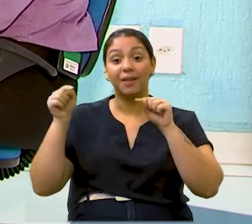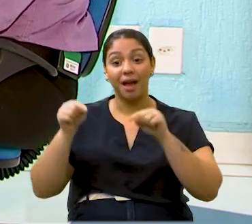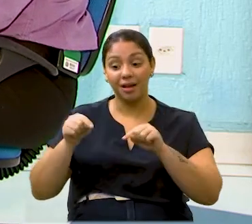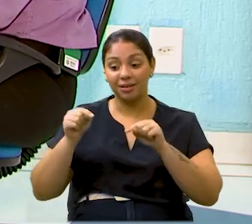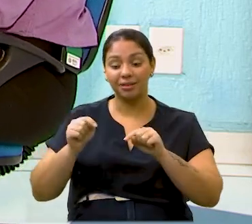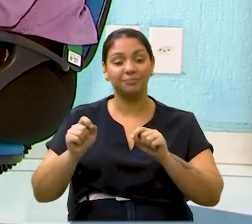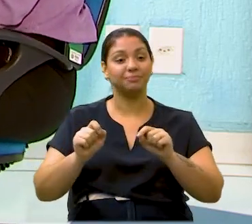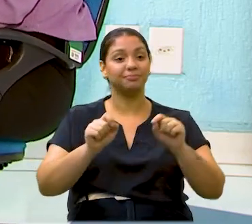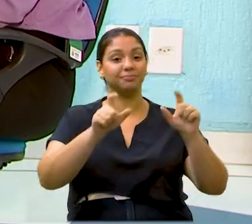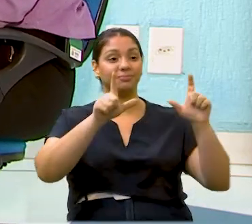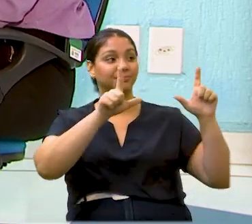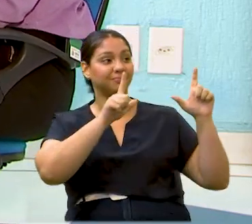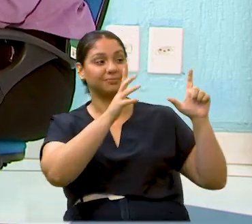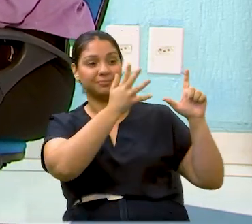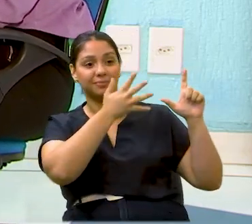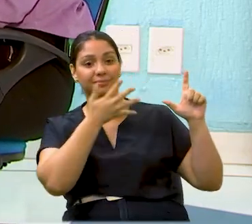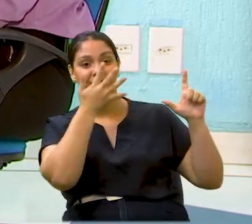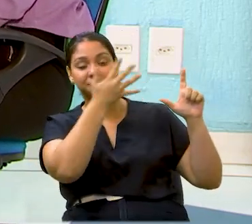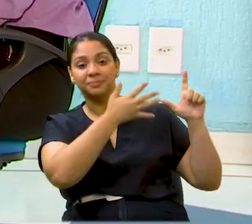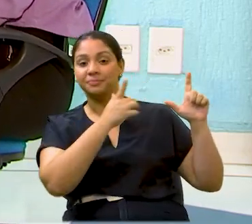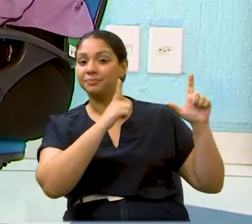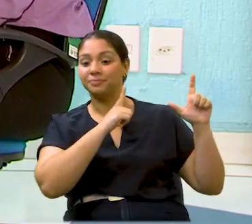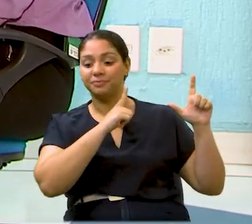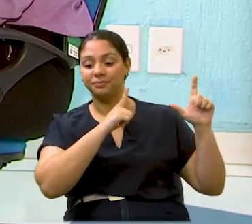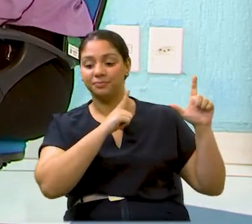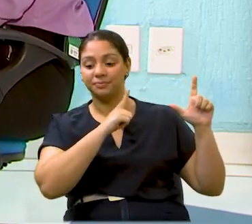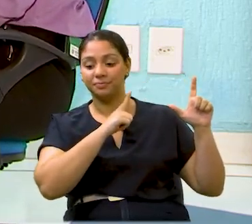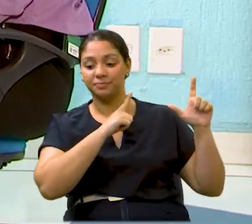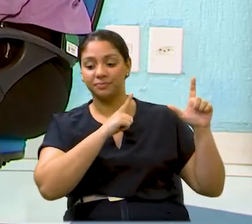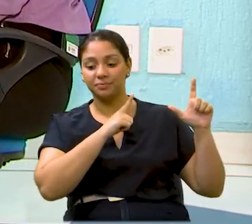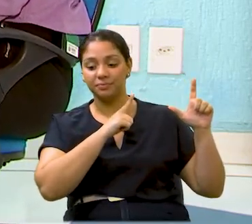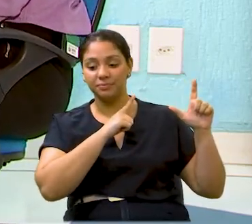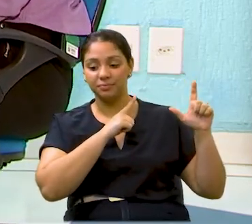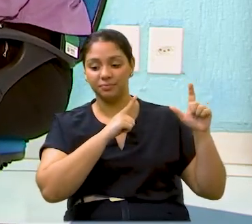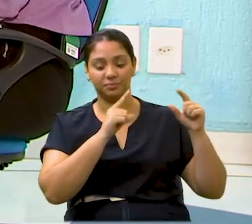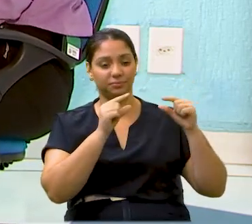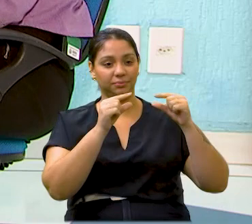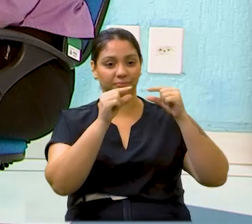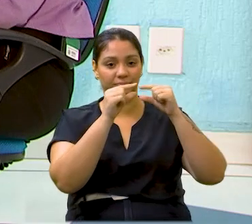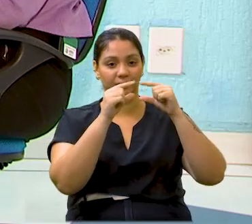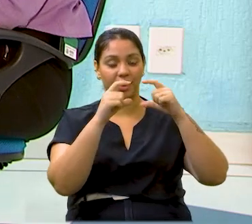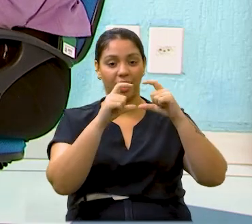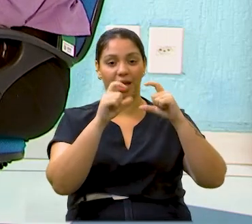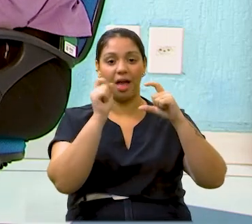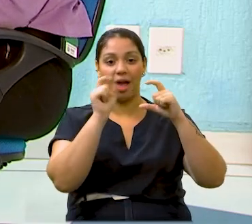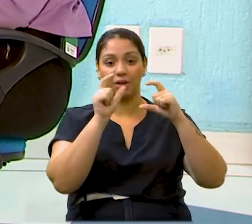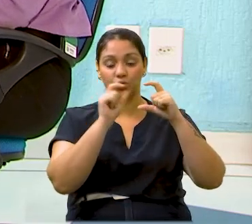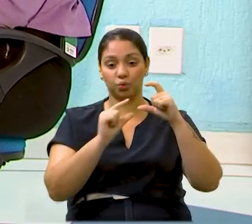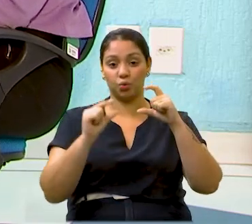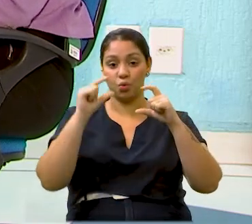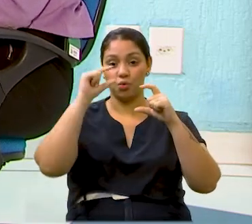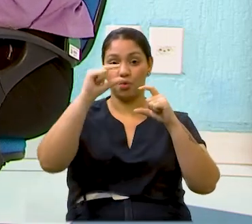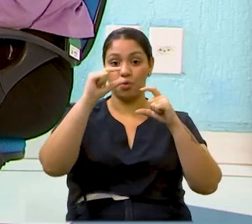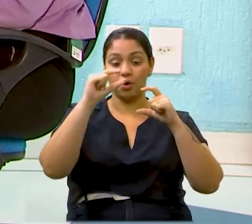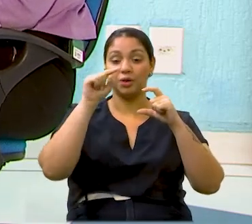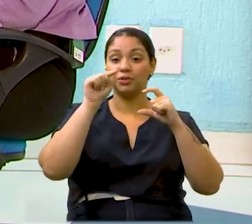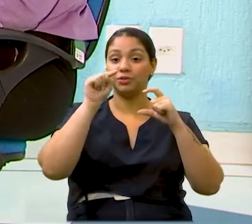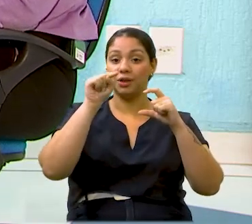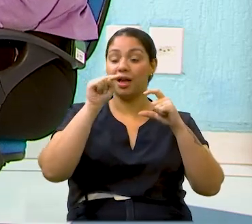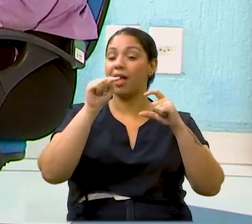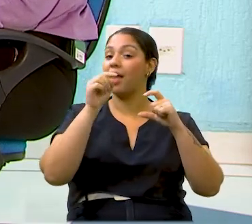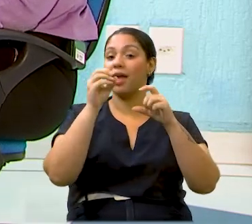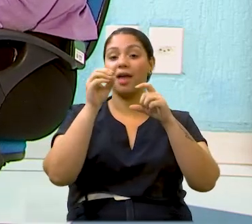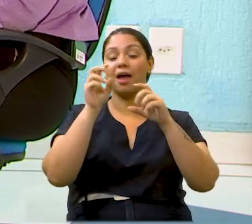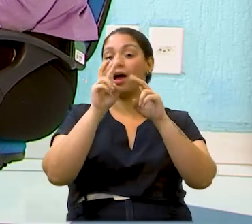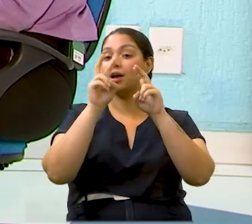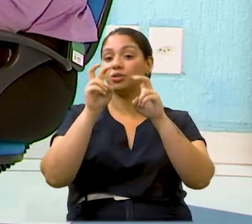quadro, todas essas etiquetinhas que estão acima dessa linha azul são alunos que já estão estudando